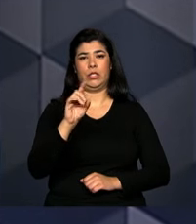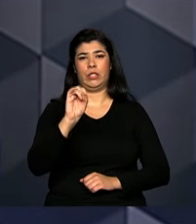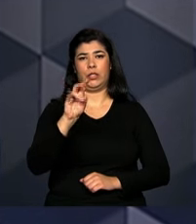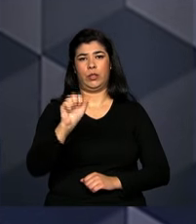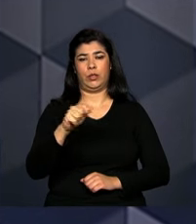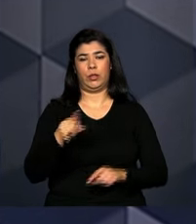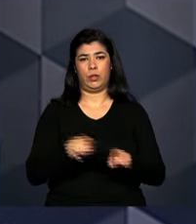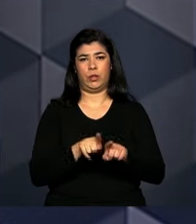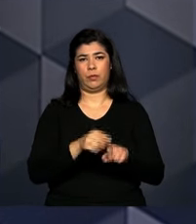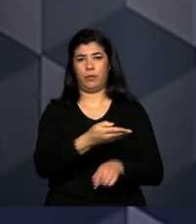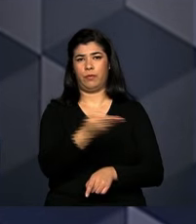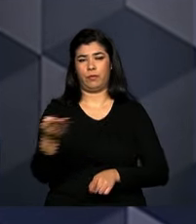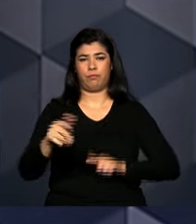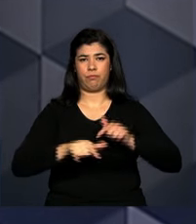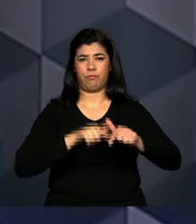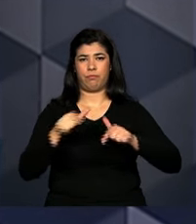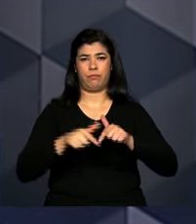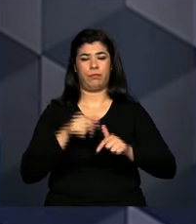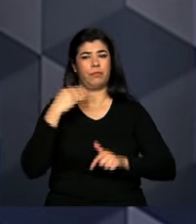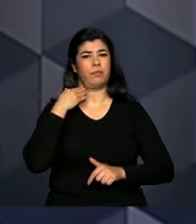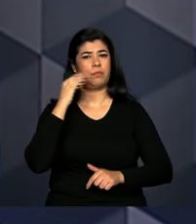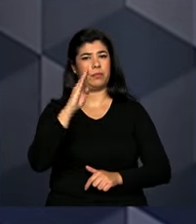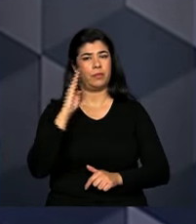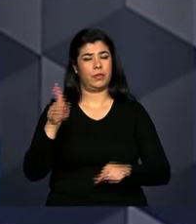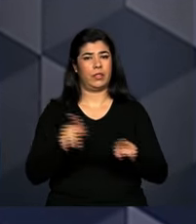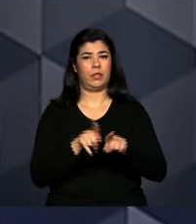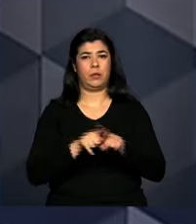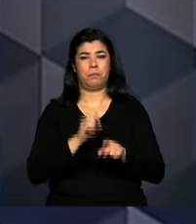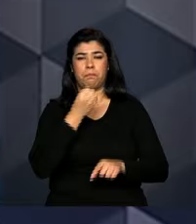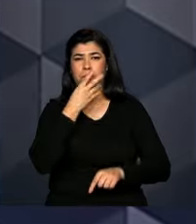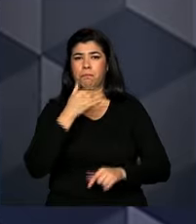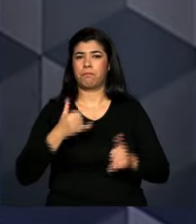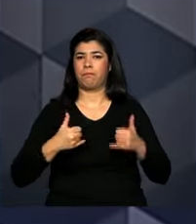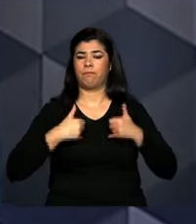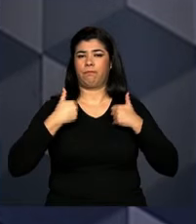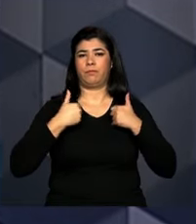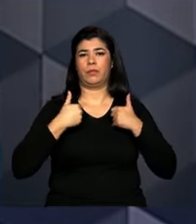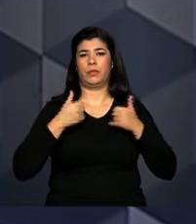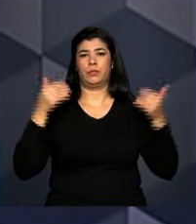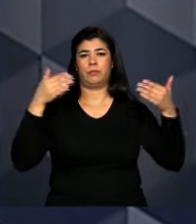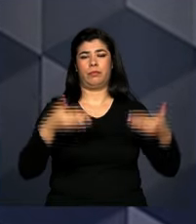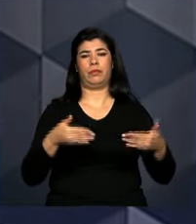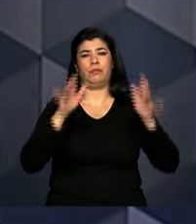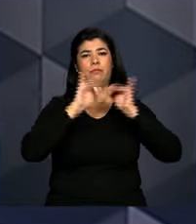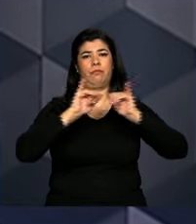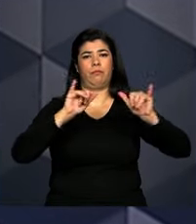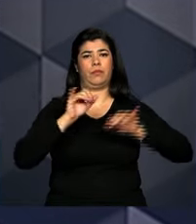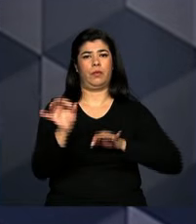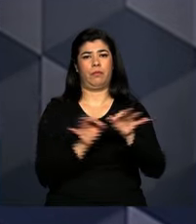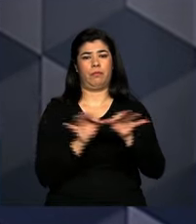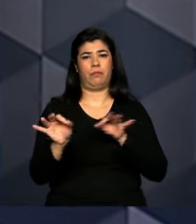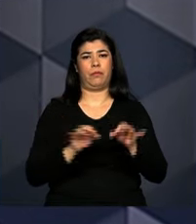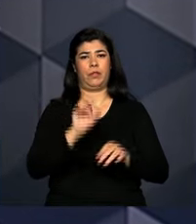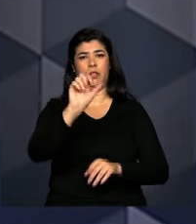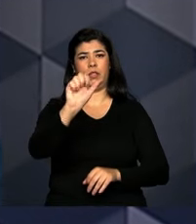banco e dizer que é uma satisfação imensa poder participar do lançamento do Plano Safra